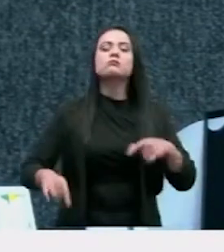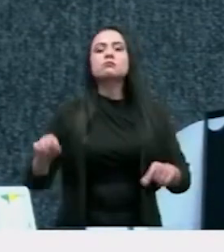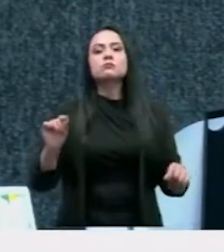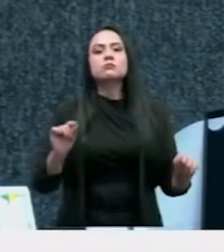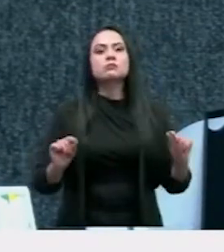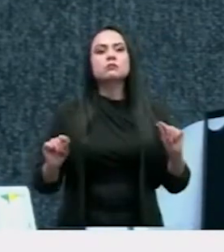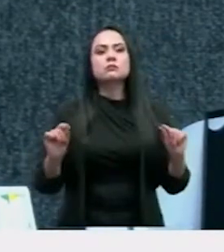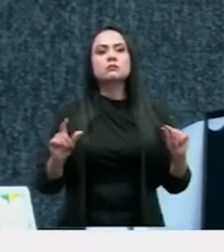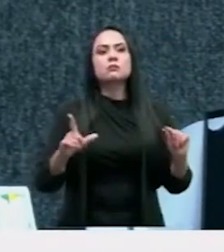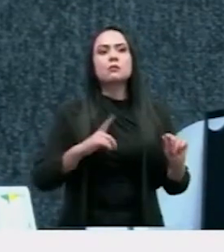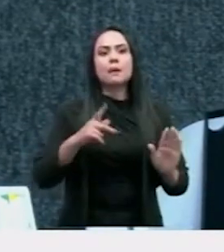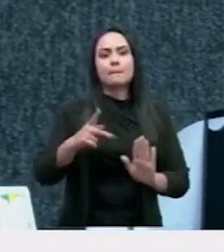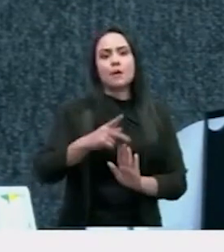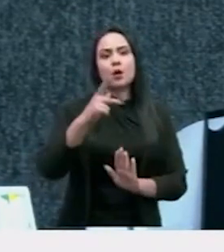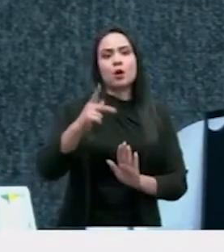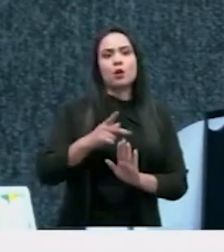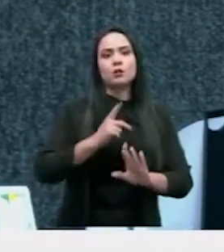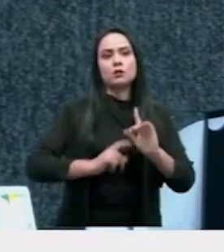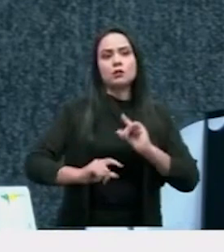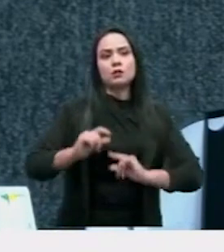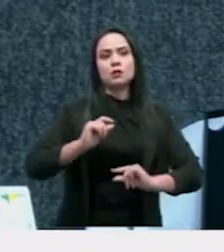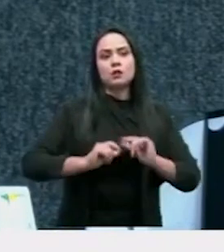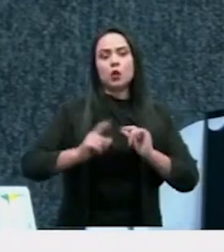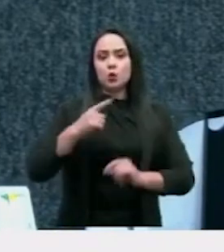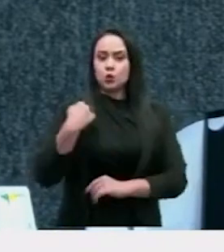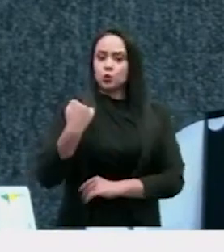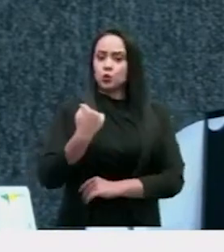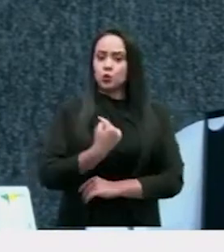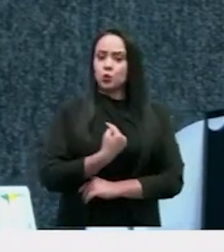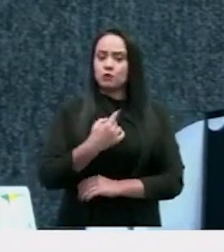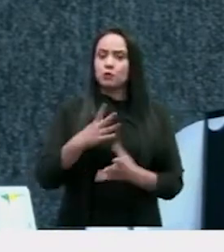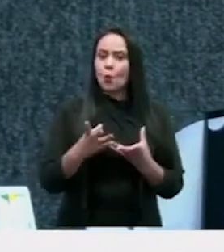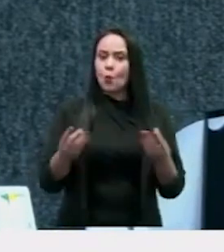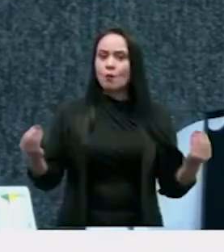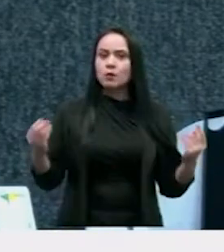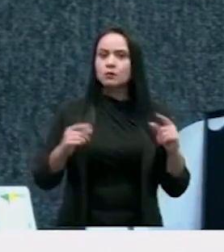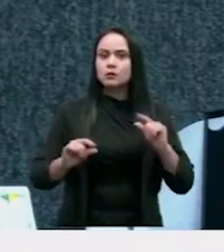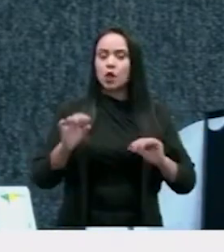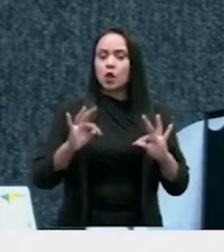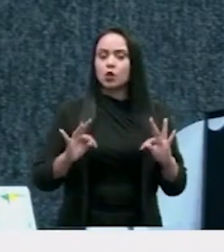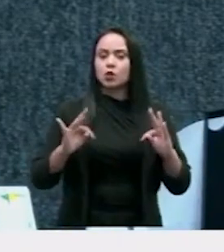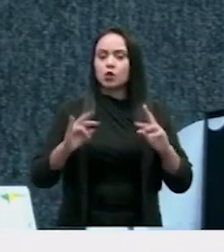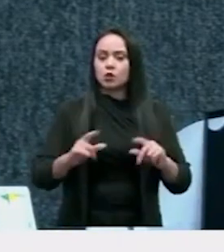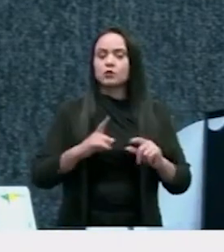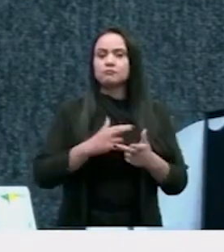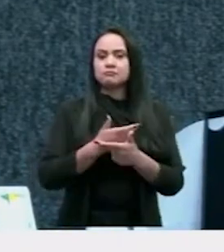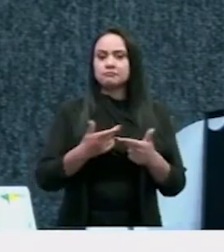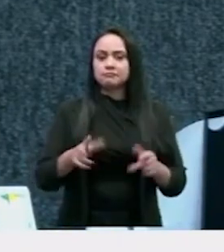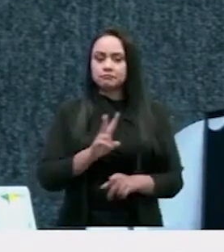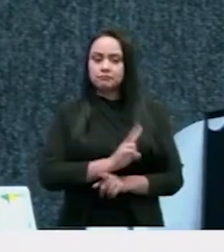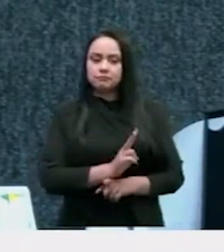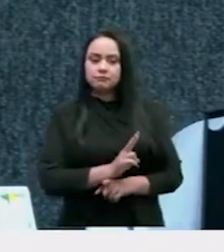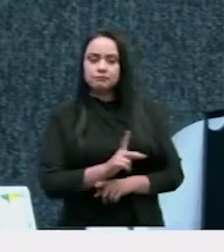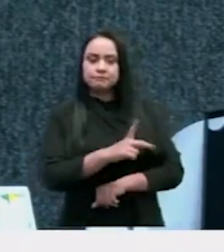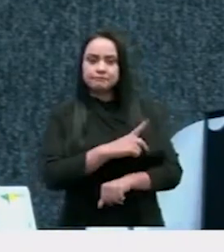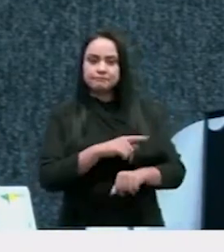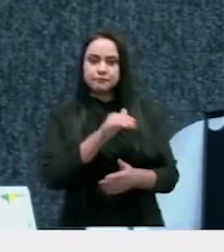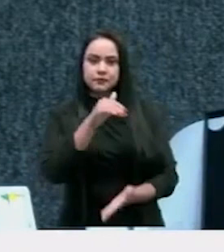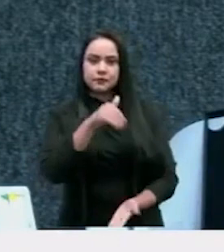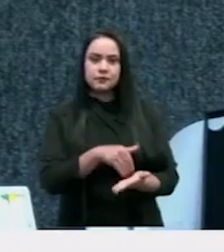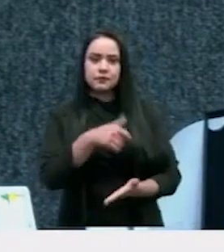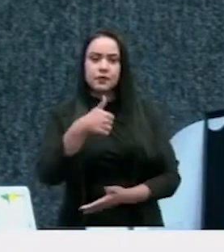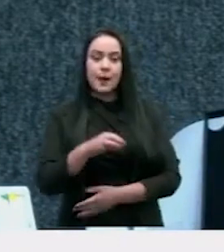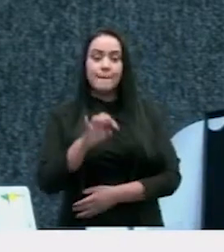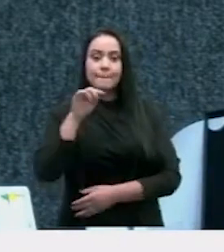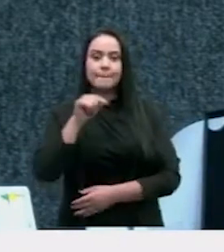uma portaria pela qual nós vamos extinguir todas as execuções fiscais do país até r$